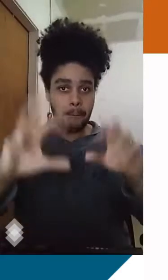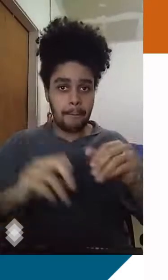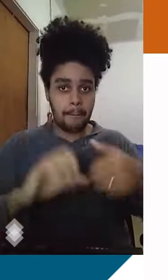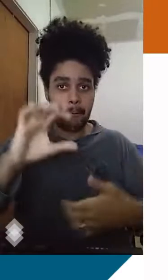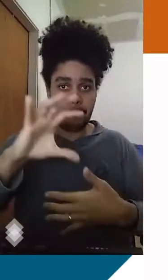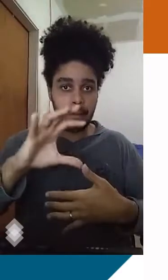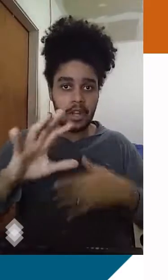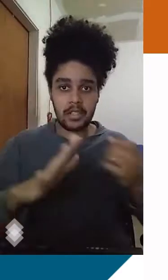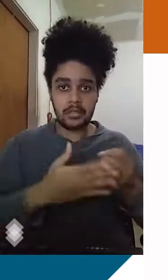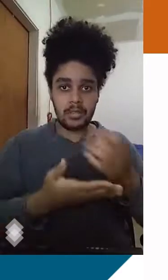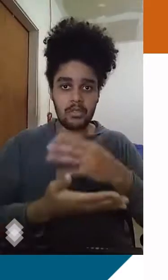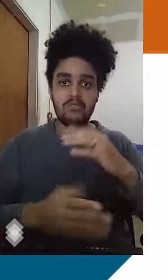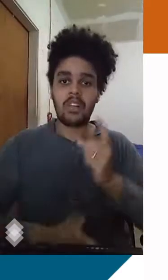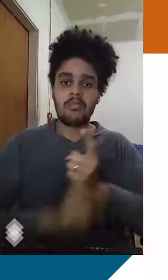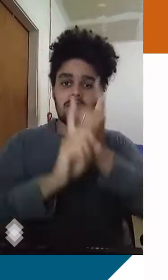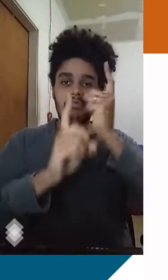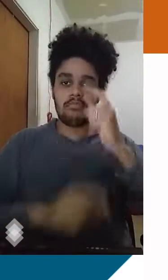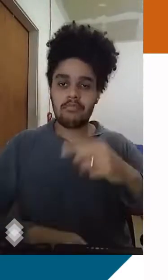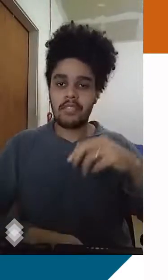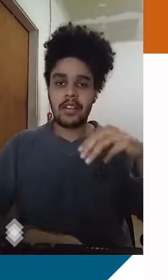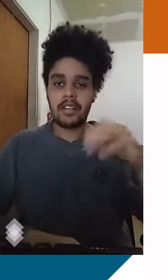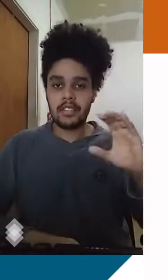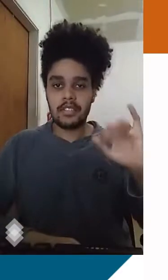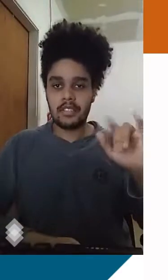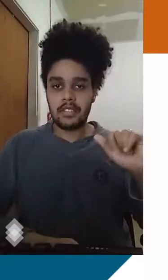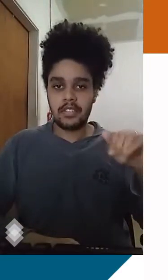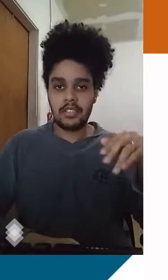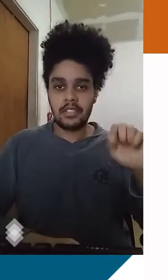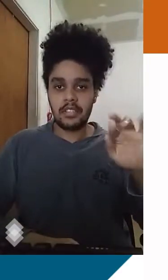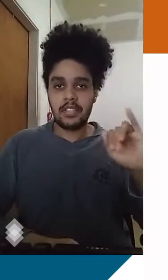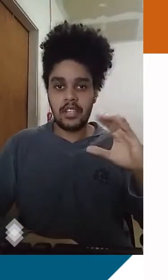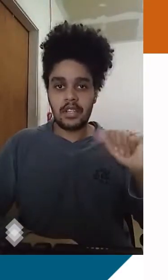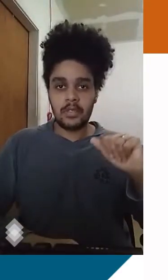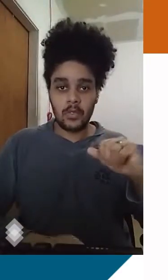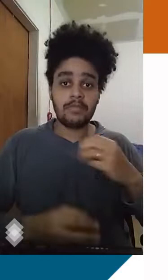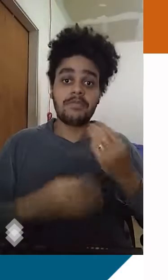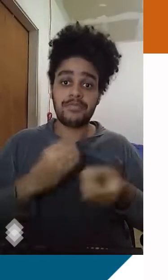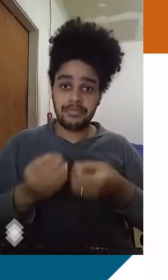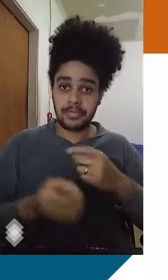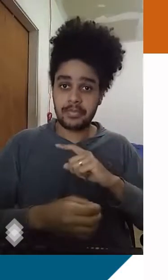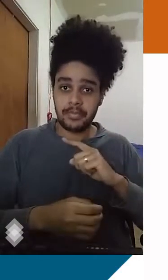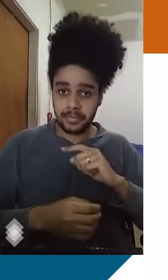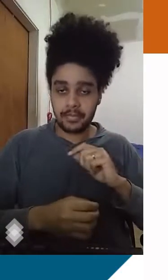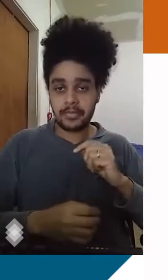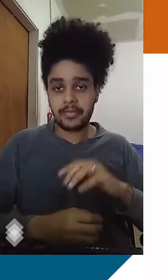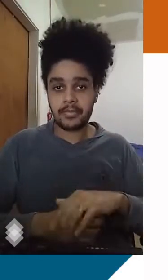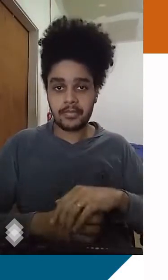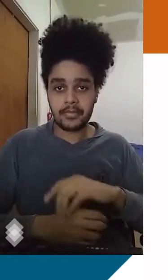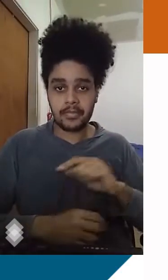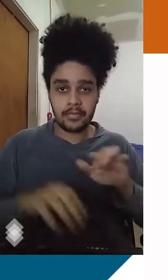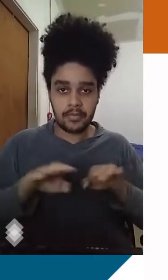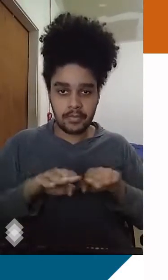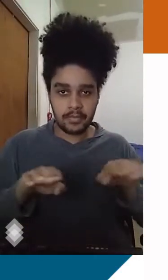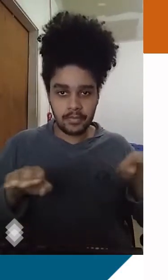mapa dessa projeção e conseguir identificar que se trata de uma projeção cilíndrica. Como ela é uma projeção, né?